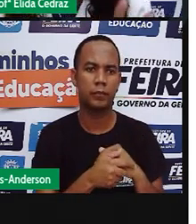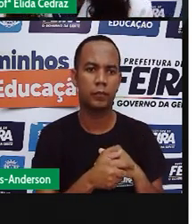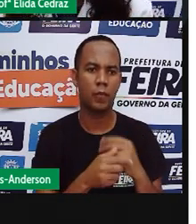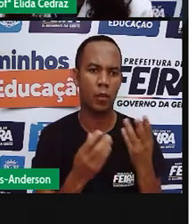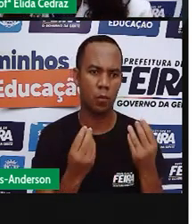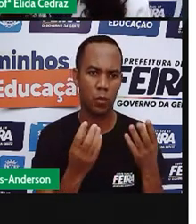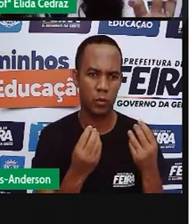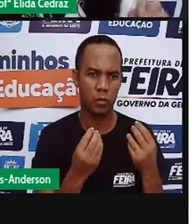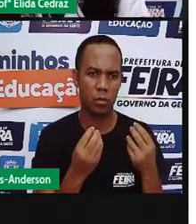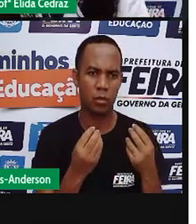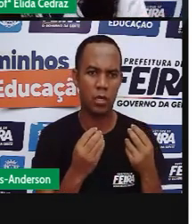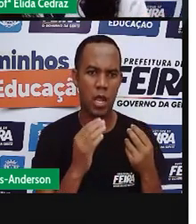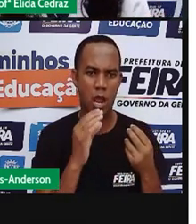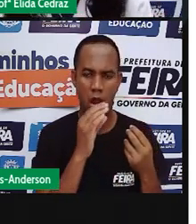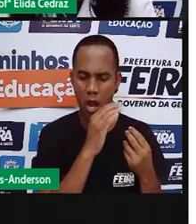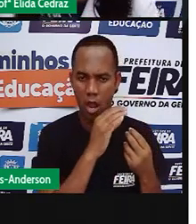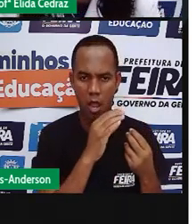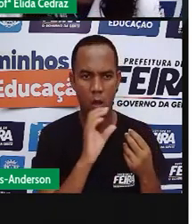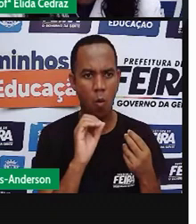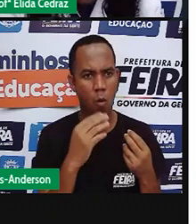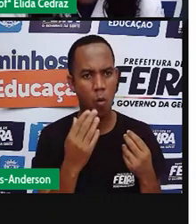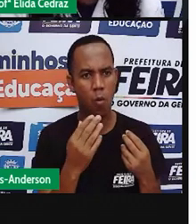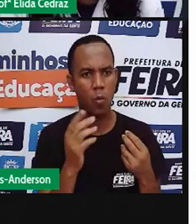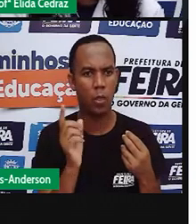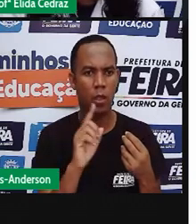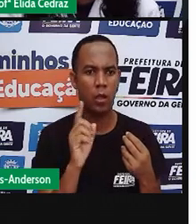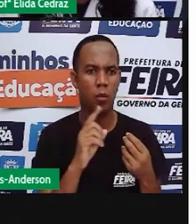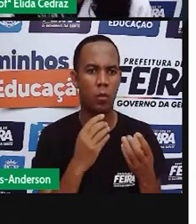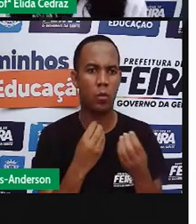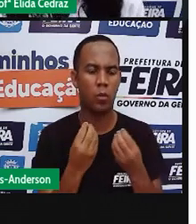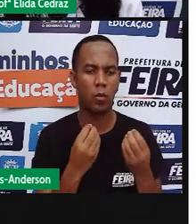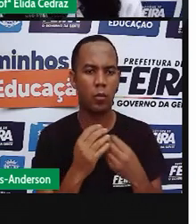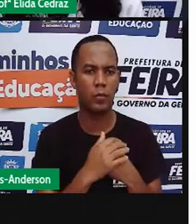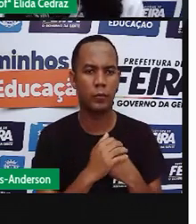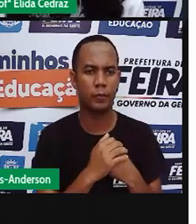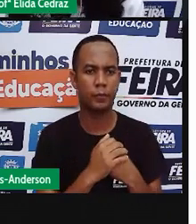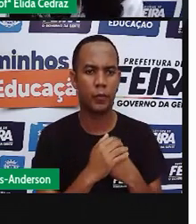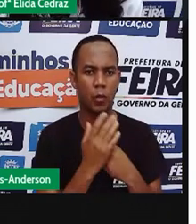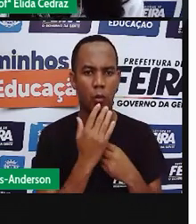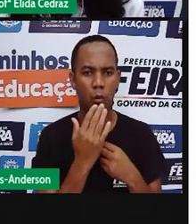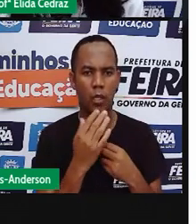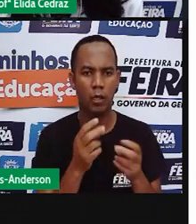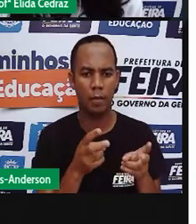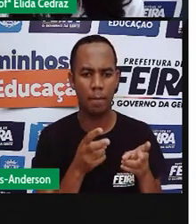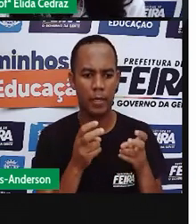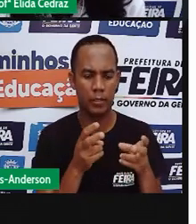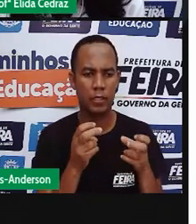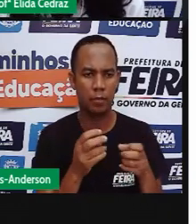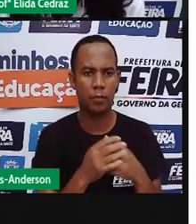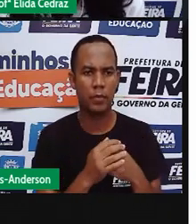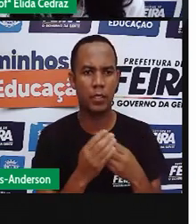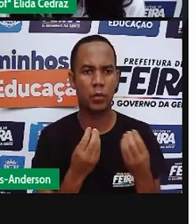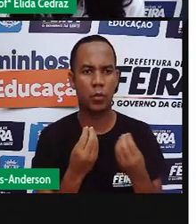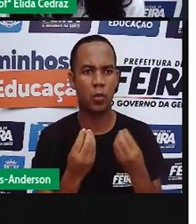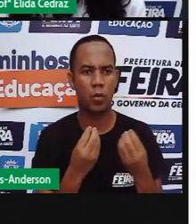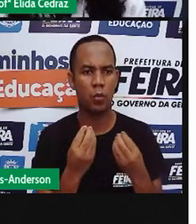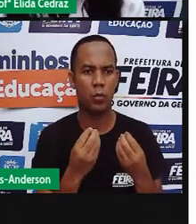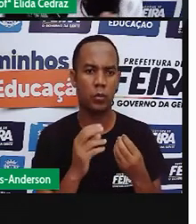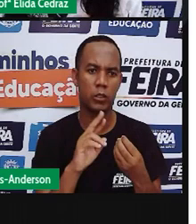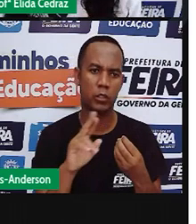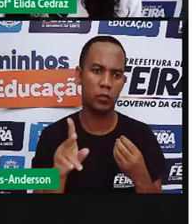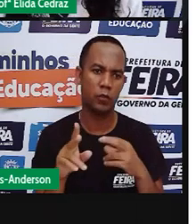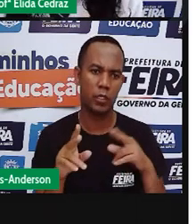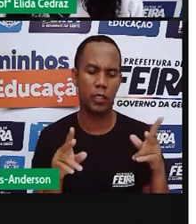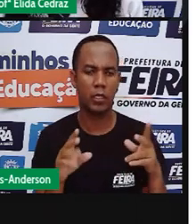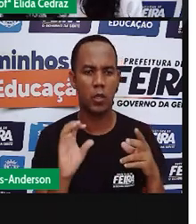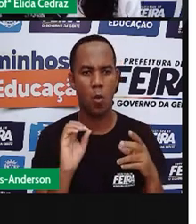muito quente, tá bom? Assim, os que forem de cor clara, você vai perceber a temperatura de uma forma e as